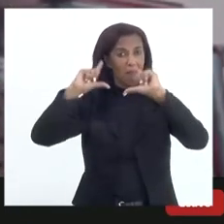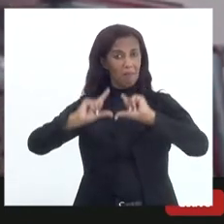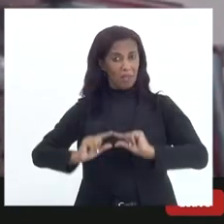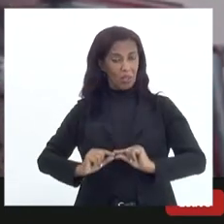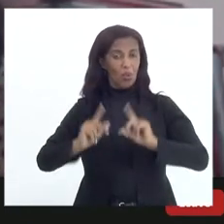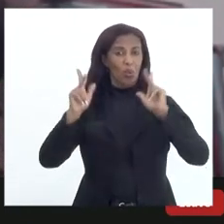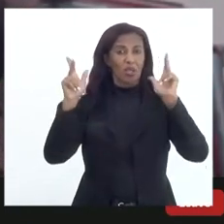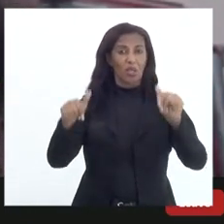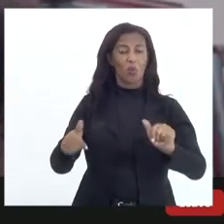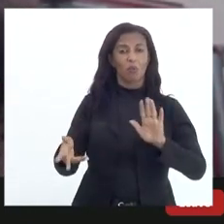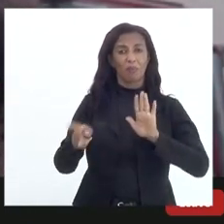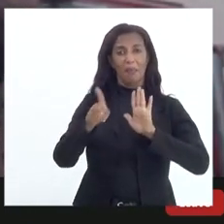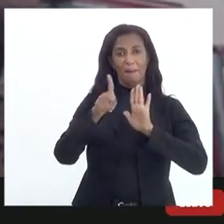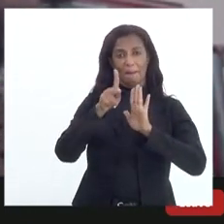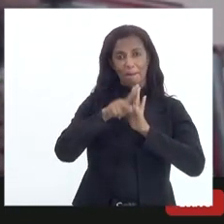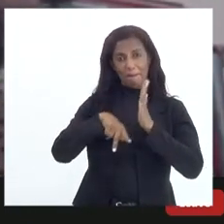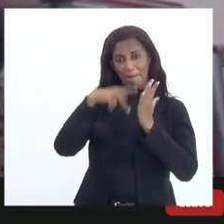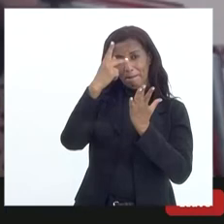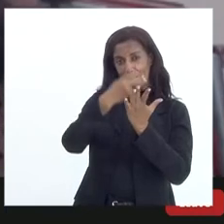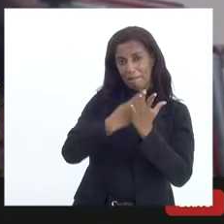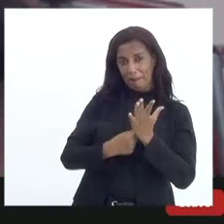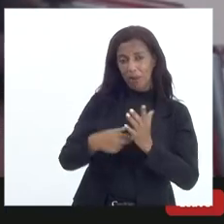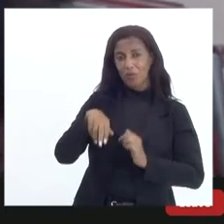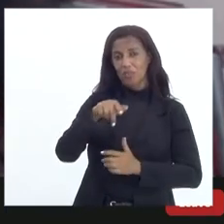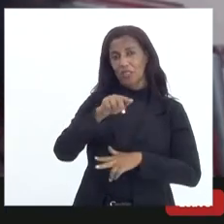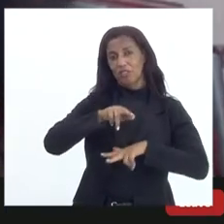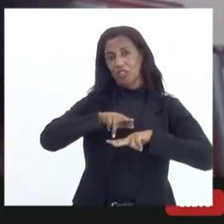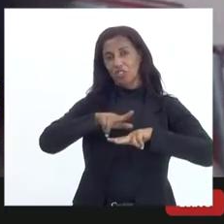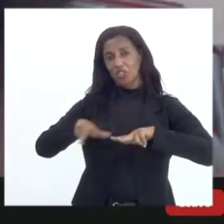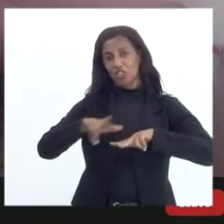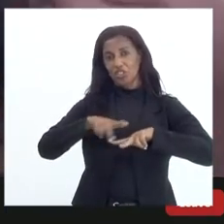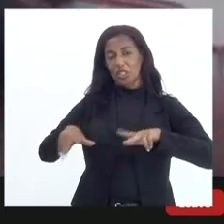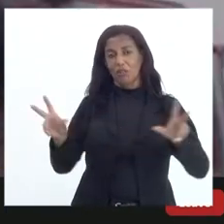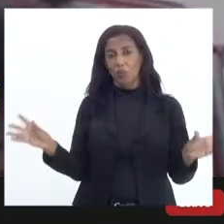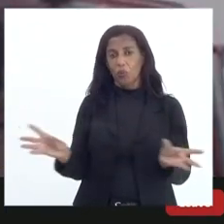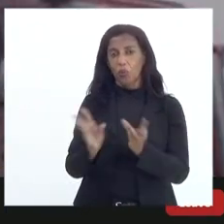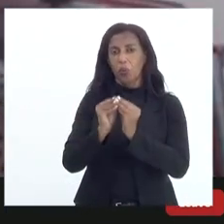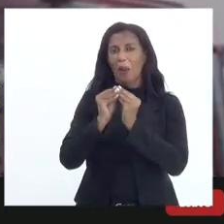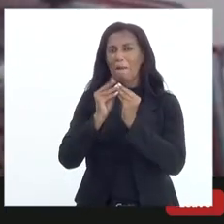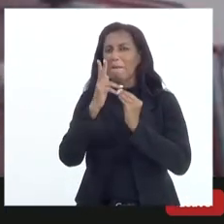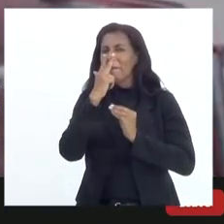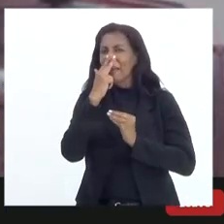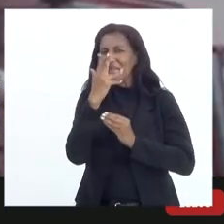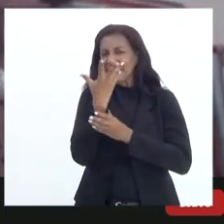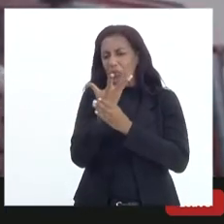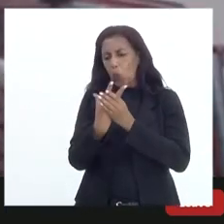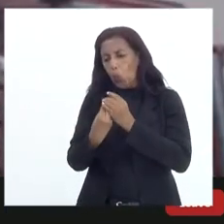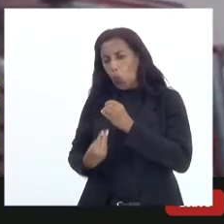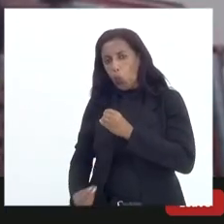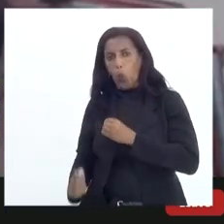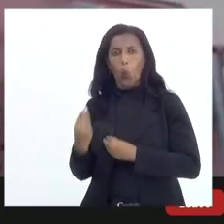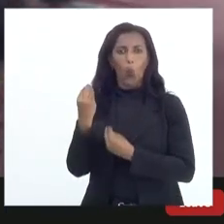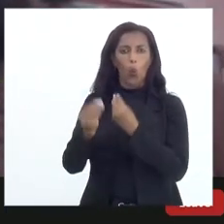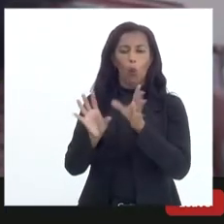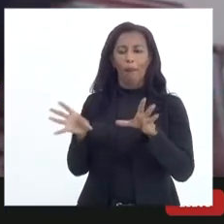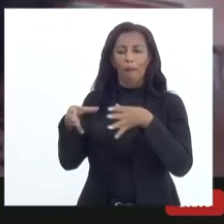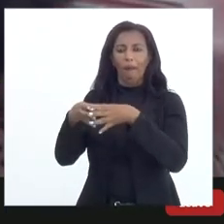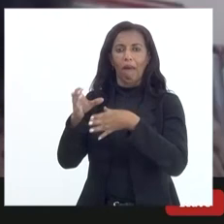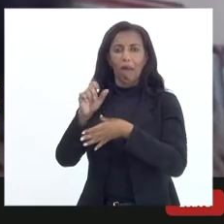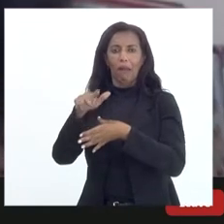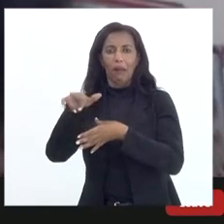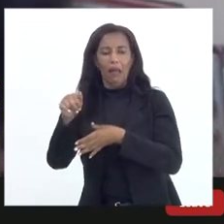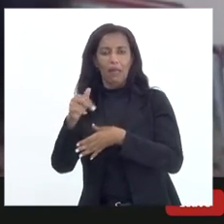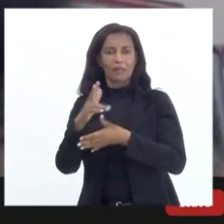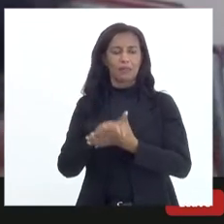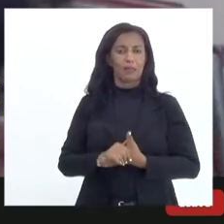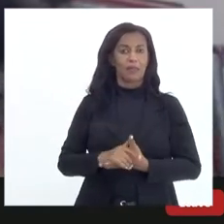questão das pautas de gênero, seriam subsumidas, né? Desapareceriam, porque a questão de classe era a grande